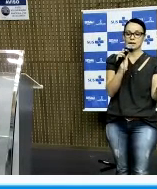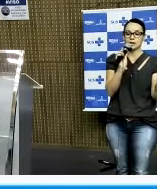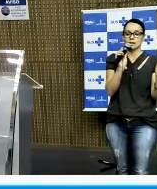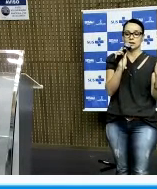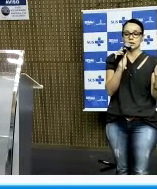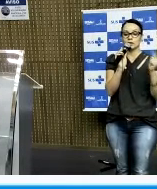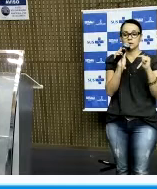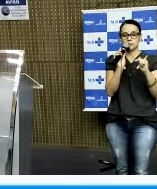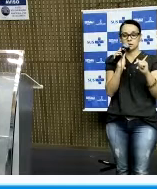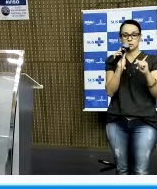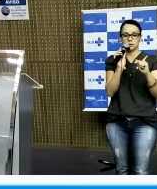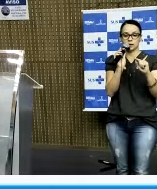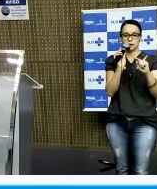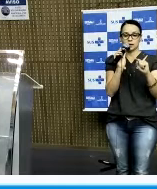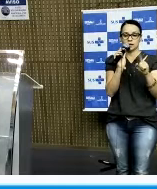tá? Já em